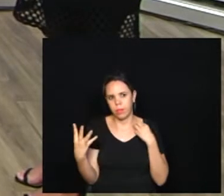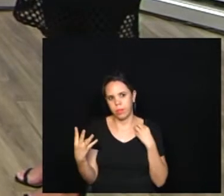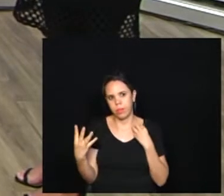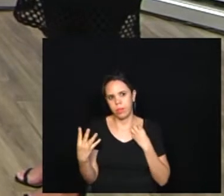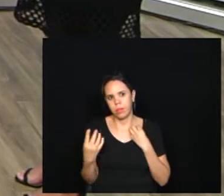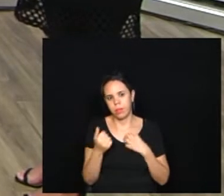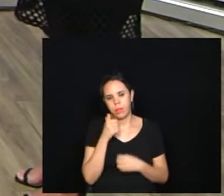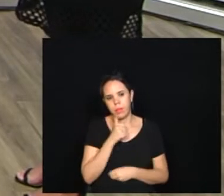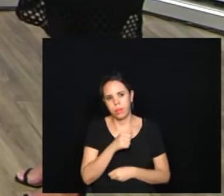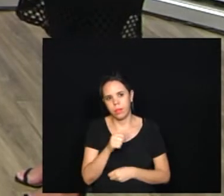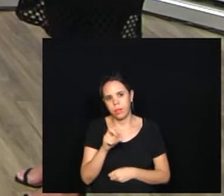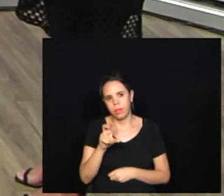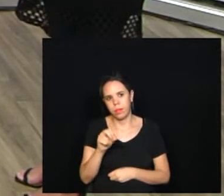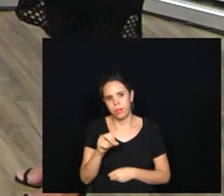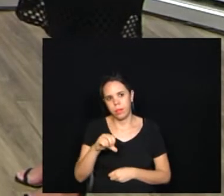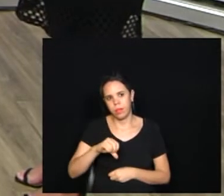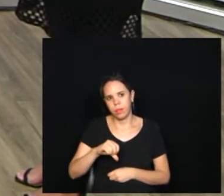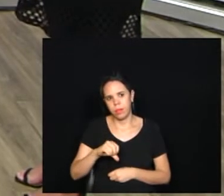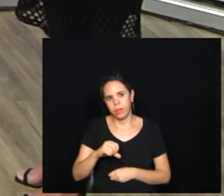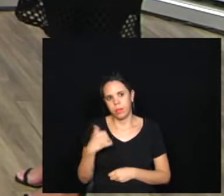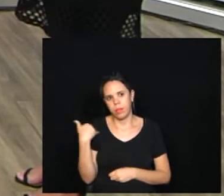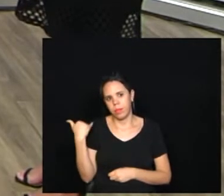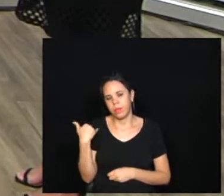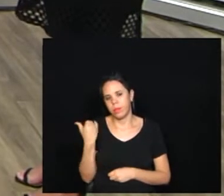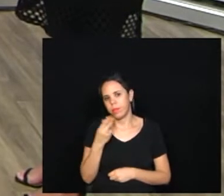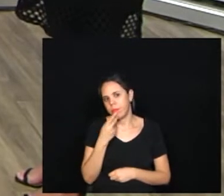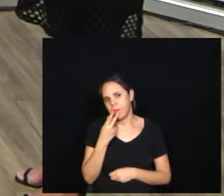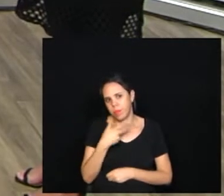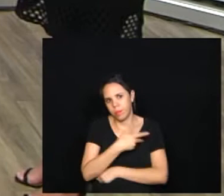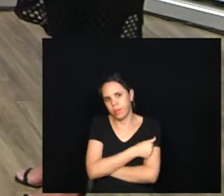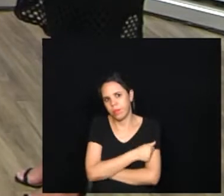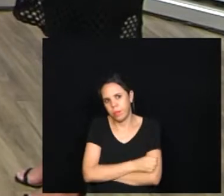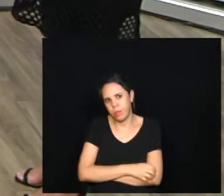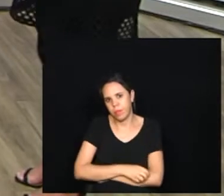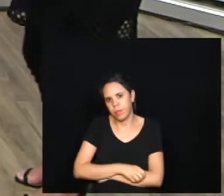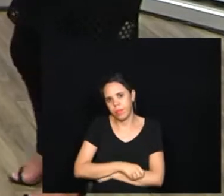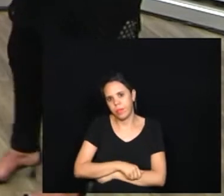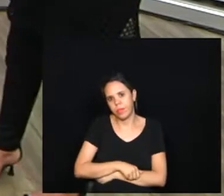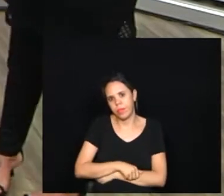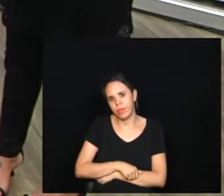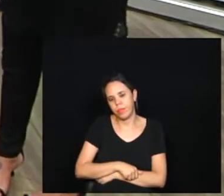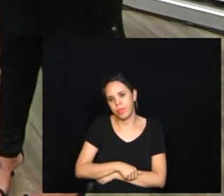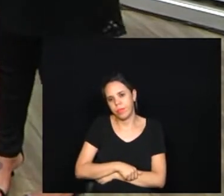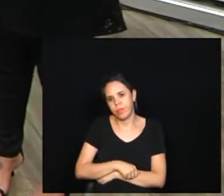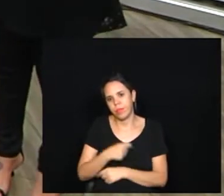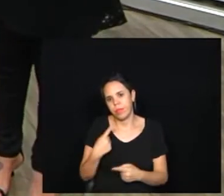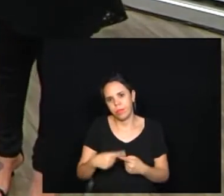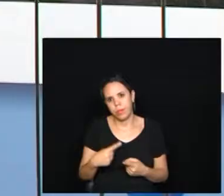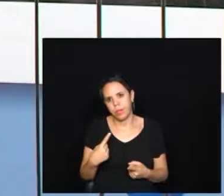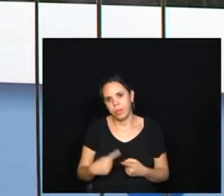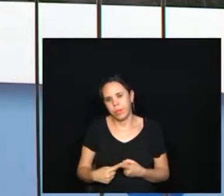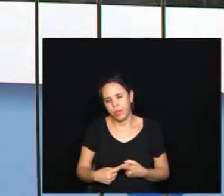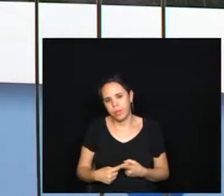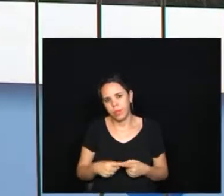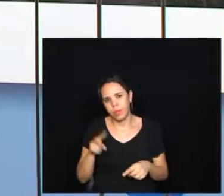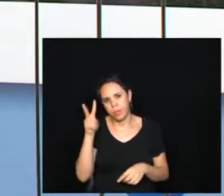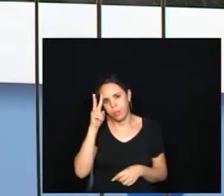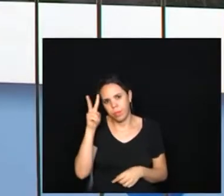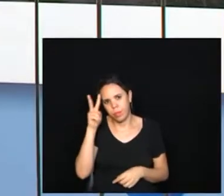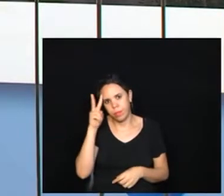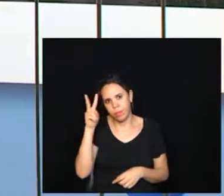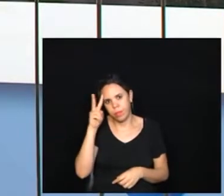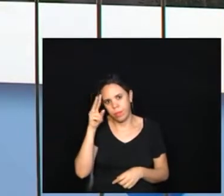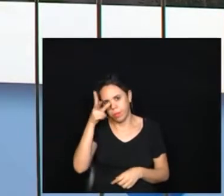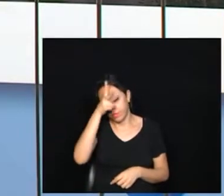e uma mulher de 59 anos. Vamos falar sobre vacinação agora, Mirna? Vamos, até porque nesta segunda-feira